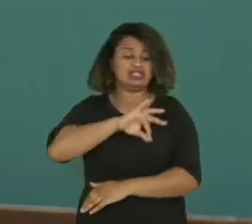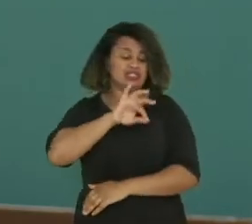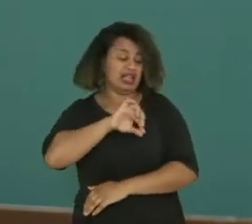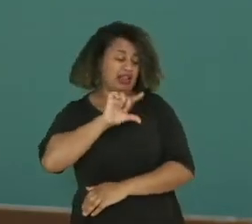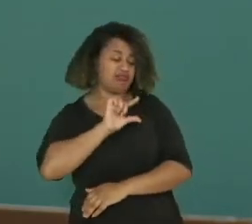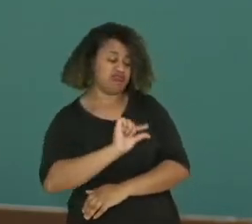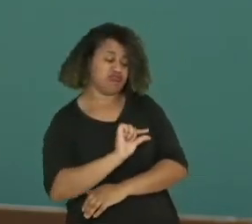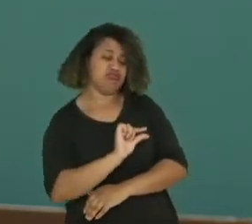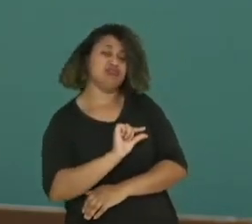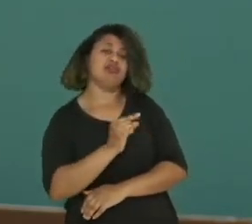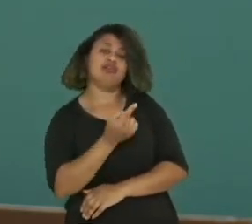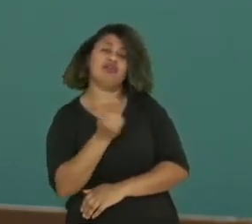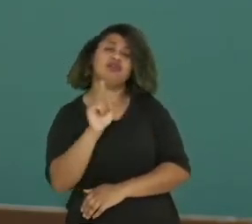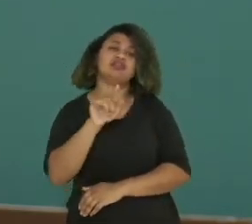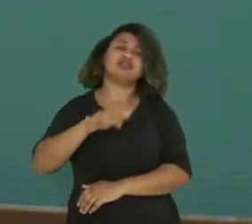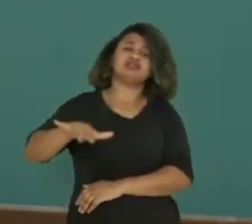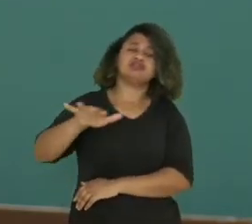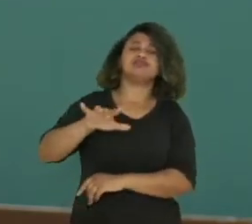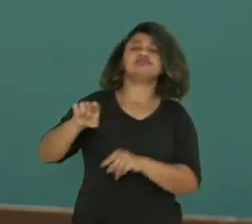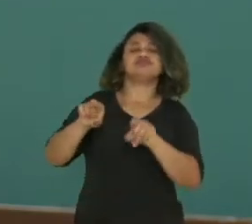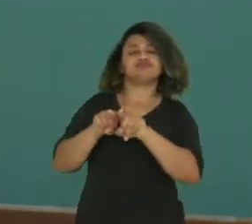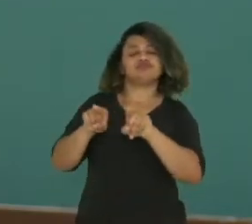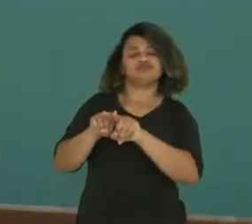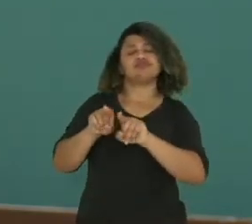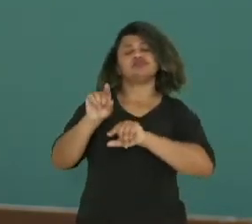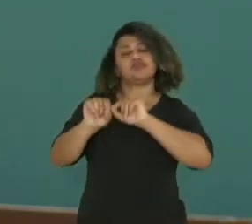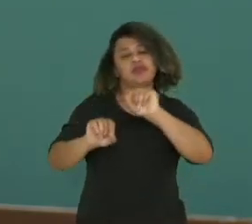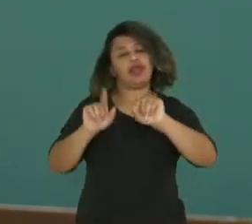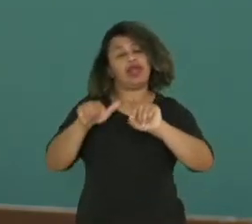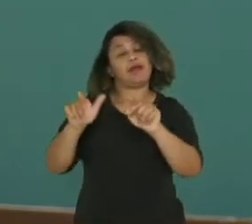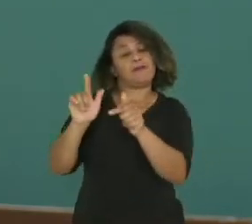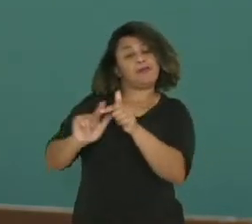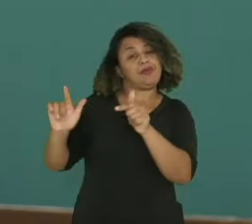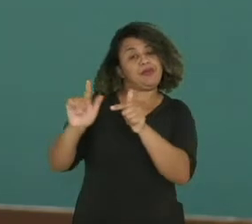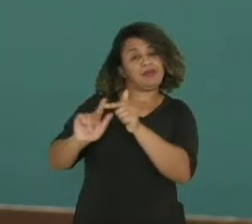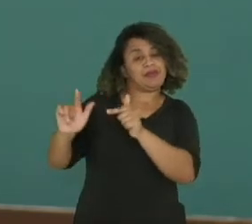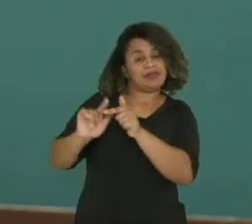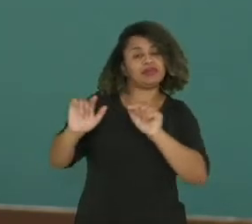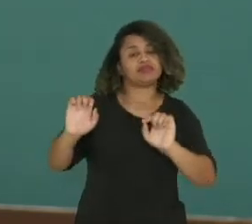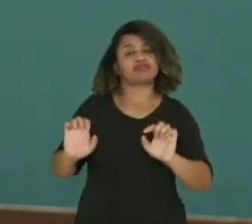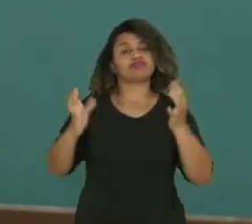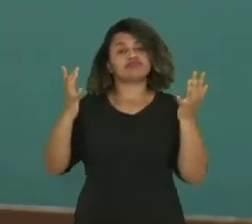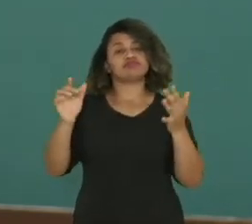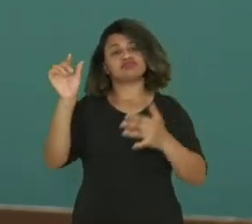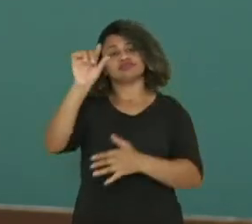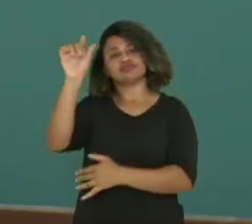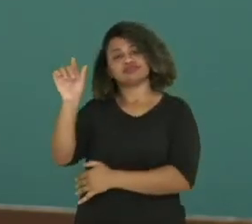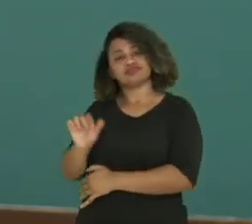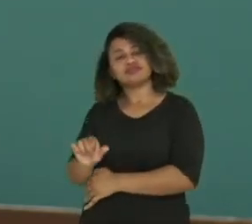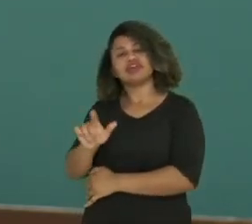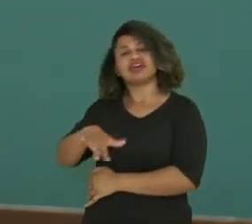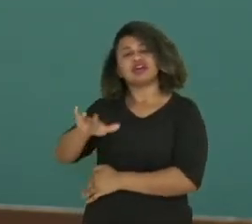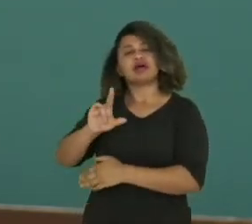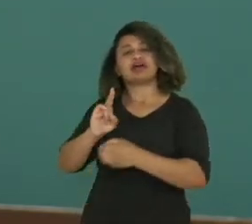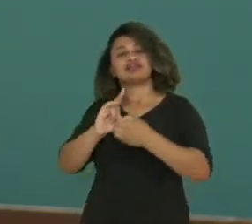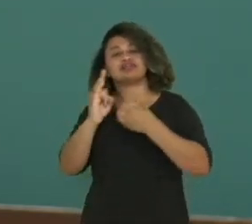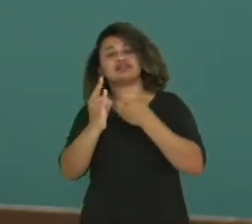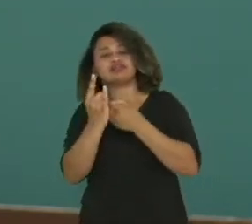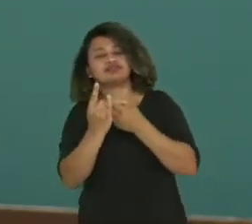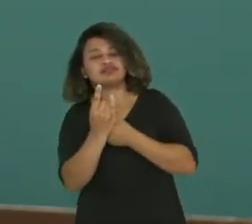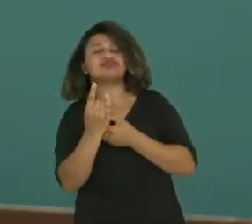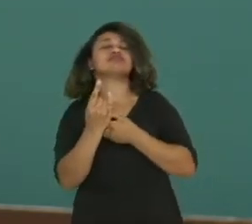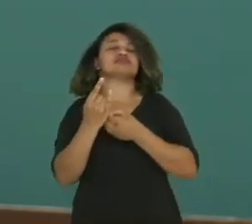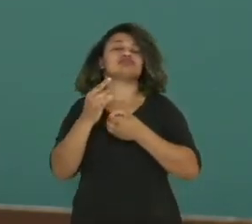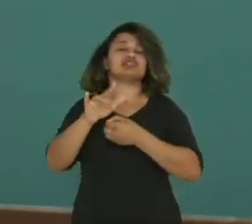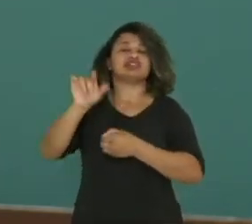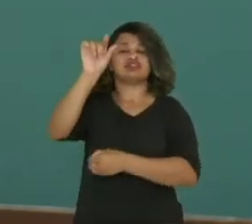são outros fatores também que são considerados problemas e que ocorrem nessas áreas mais urbanizadas ali da